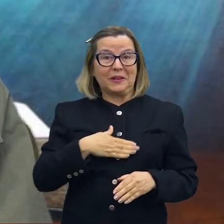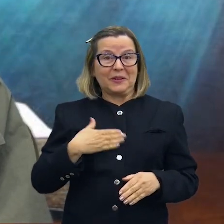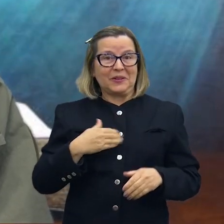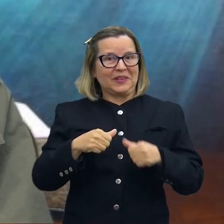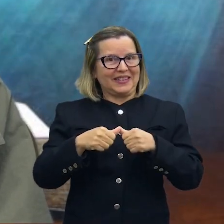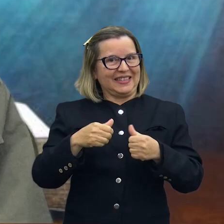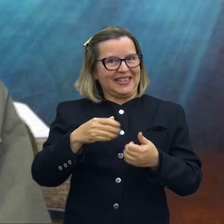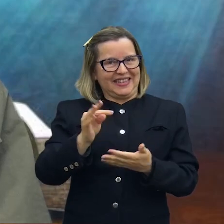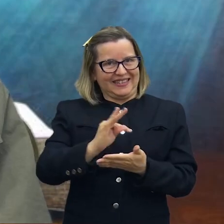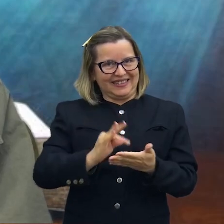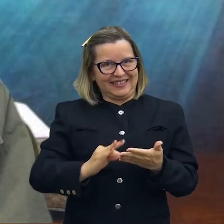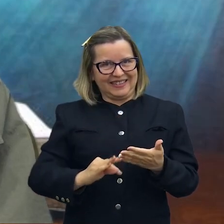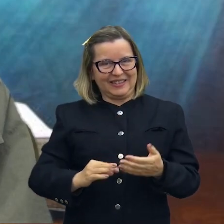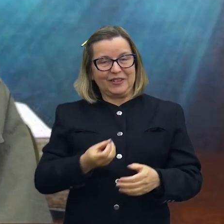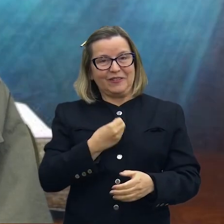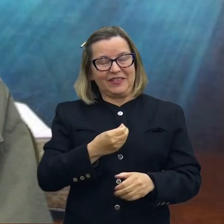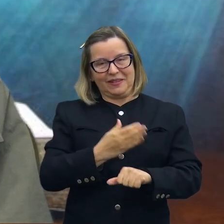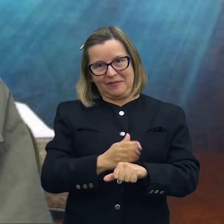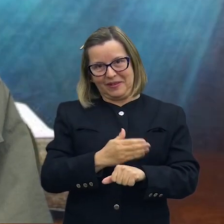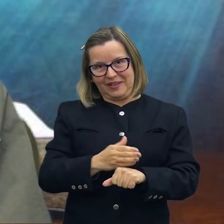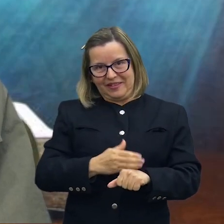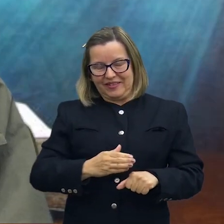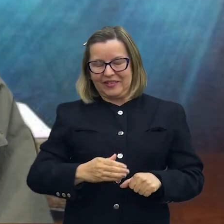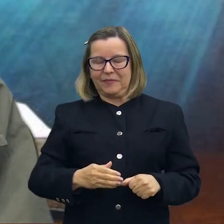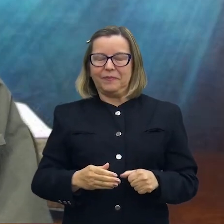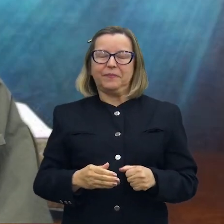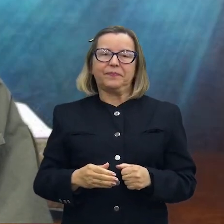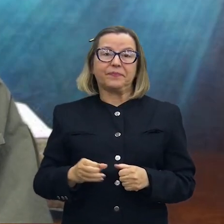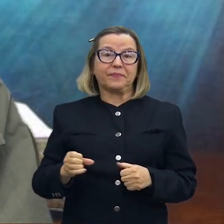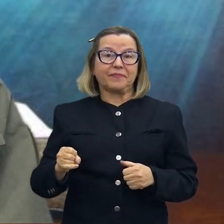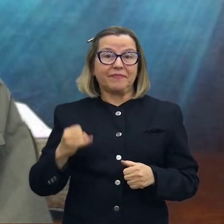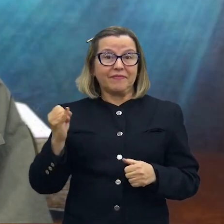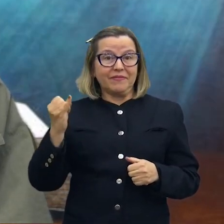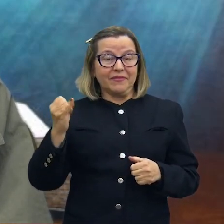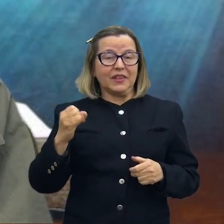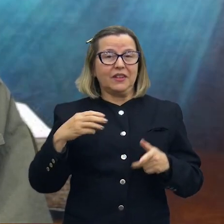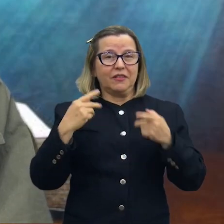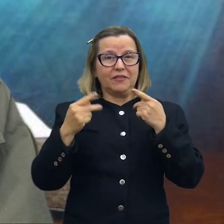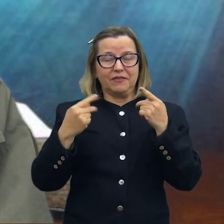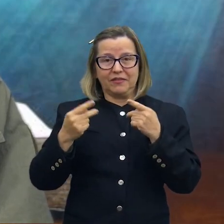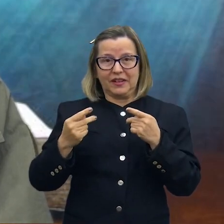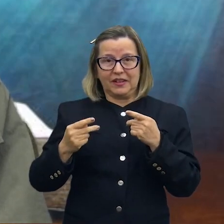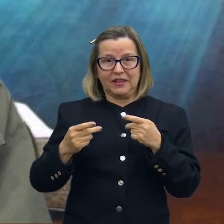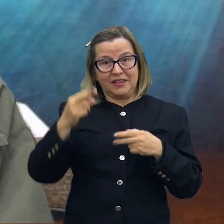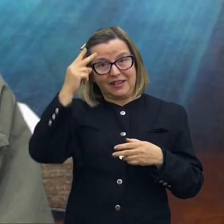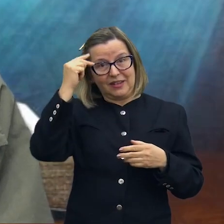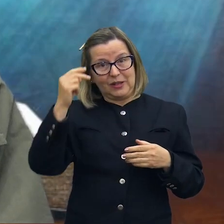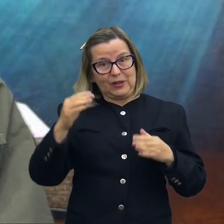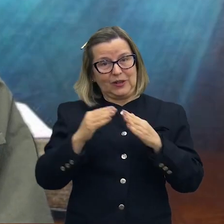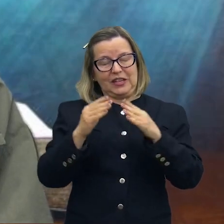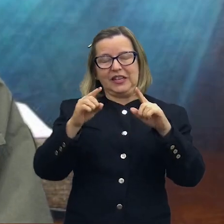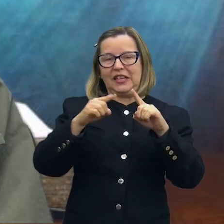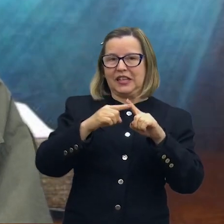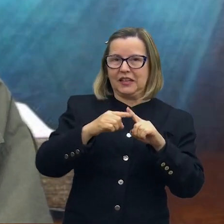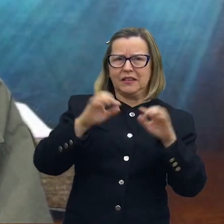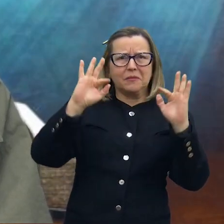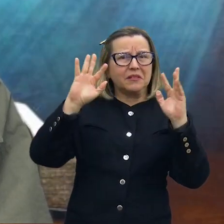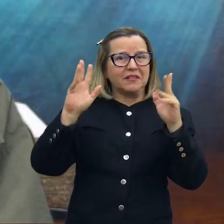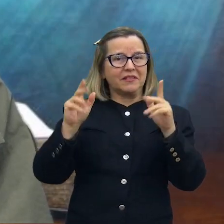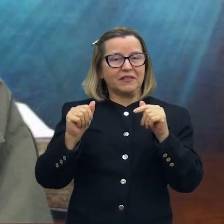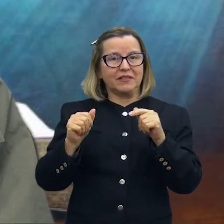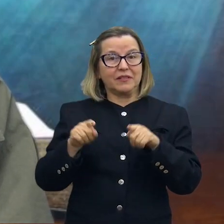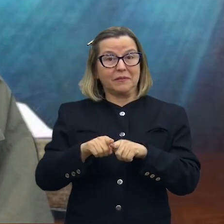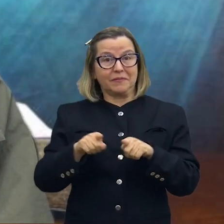É interessante falar sobre teologia sistemática, sobre história da igreja, maravilhoso,